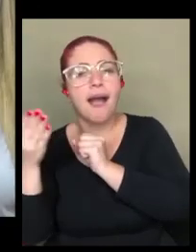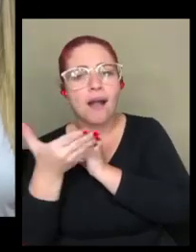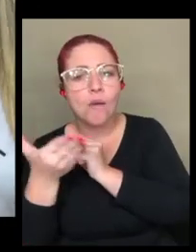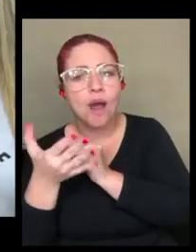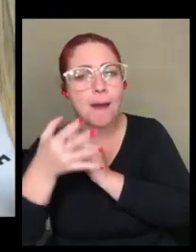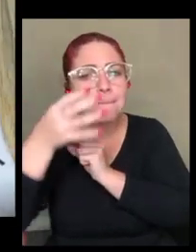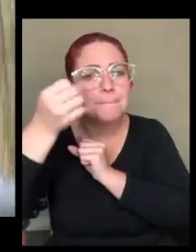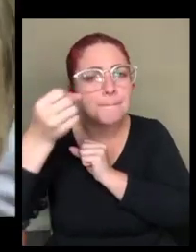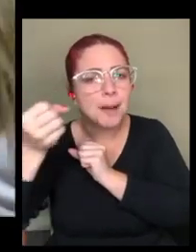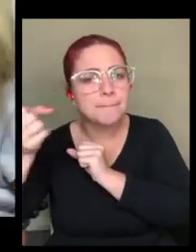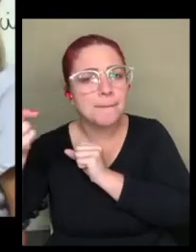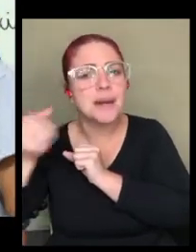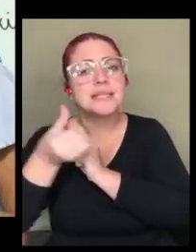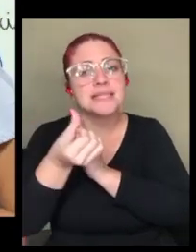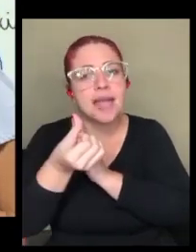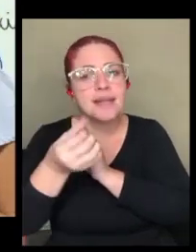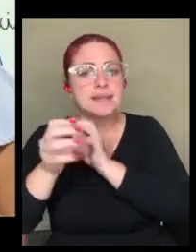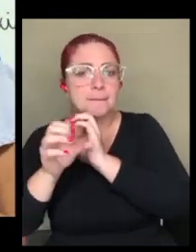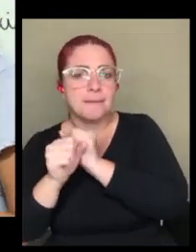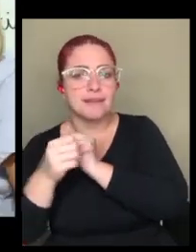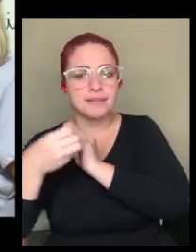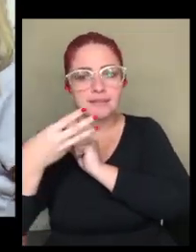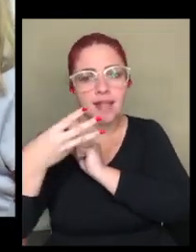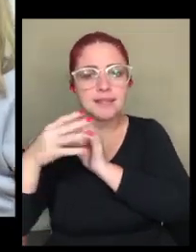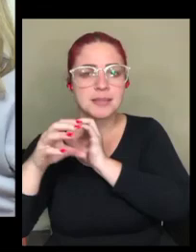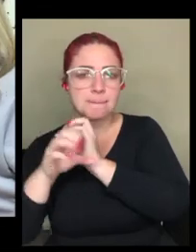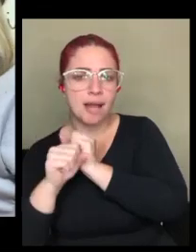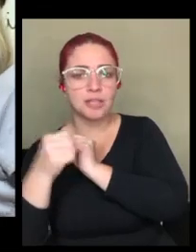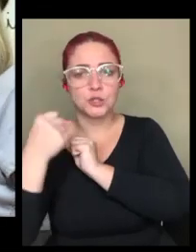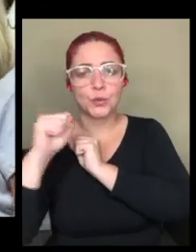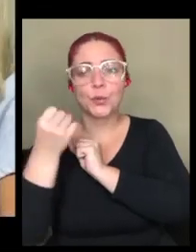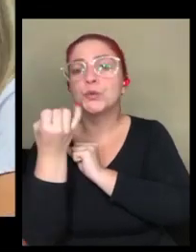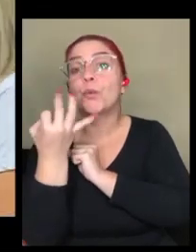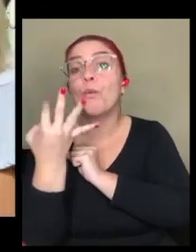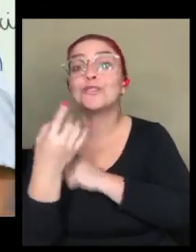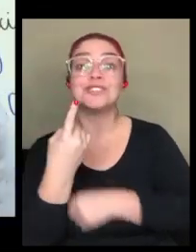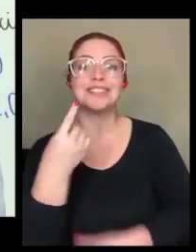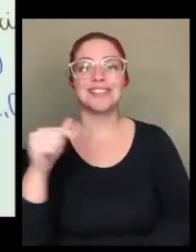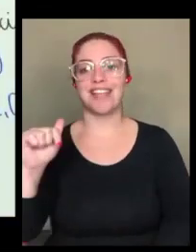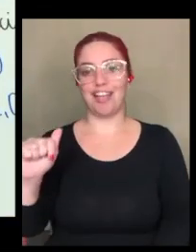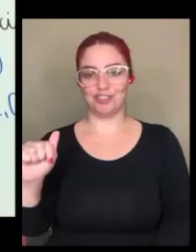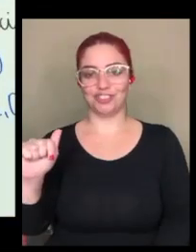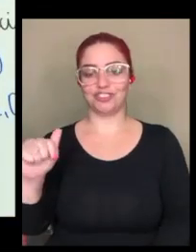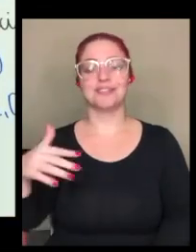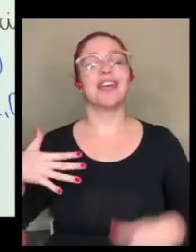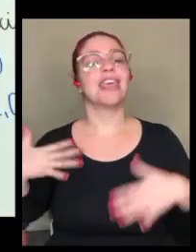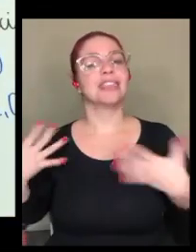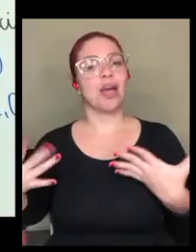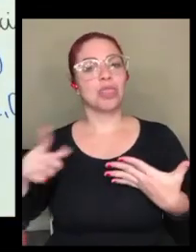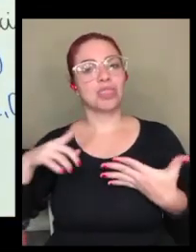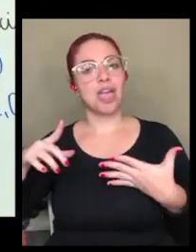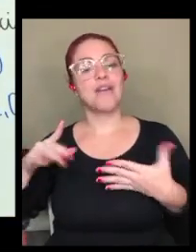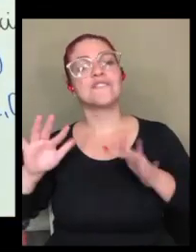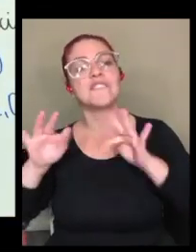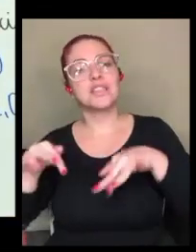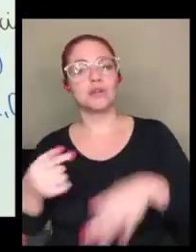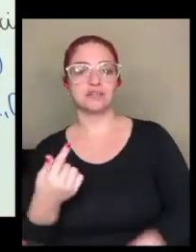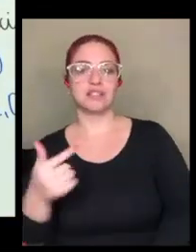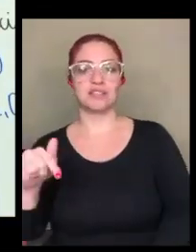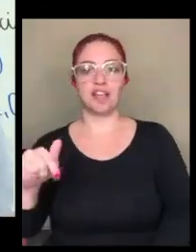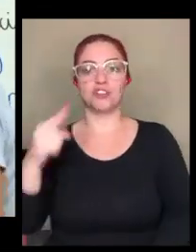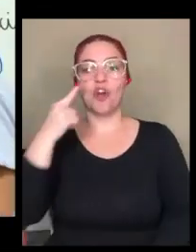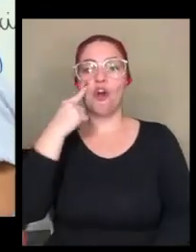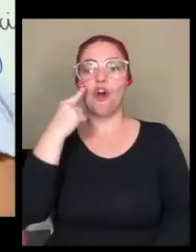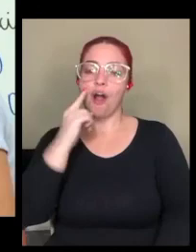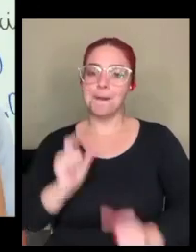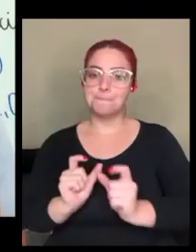mais, agora vamos juntar as unidades. 6 com 3 são 9, 9 com 8 são 17. Então, aqui eu tenho